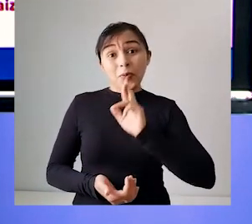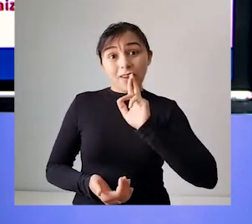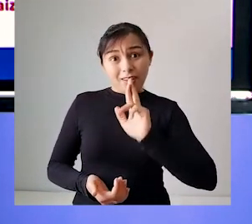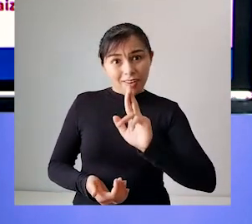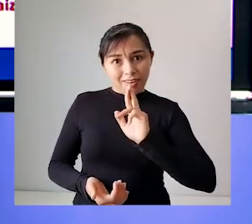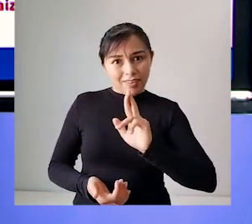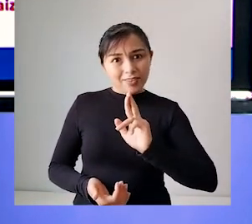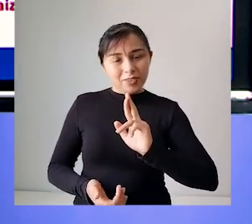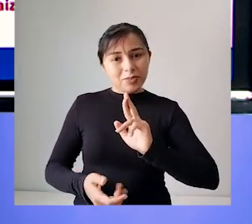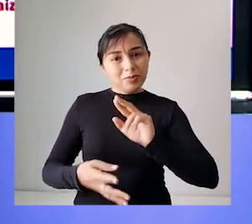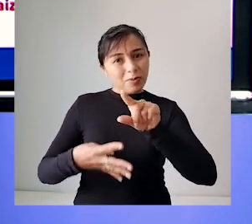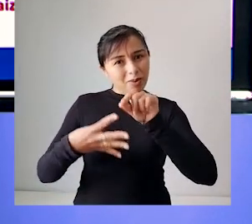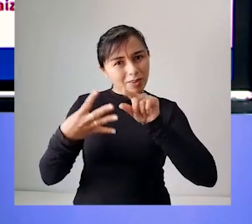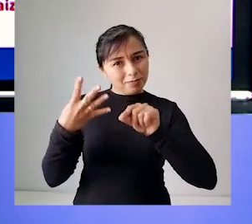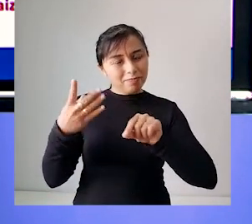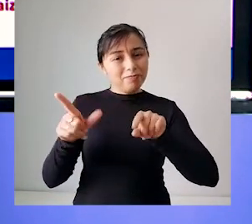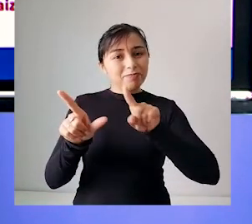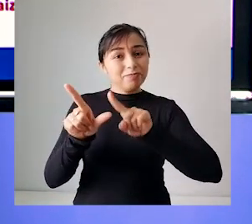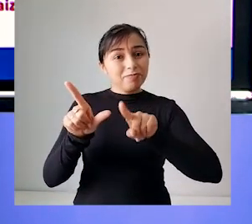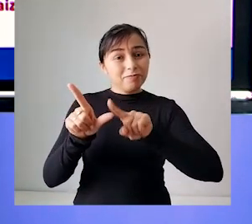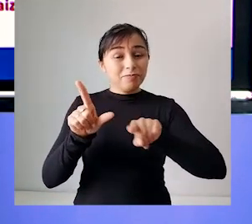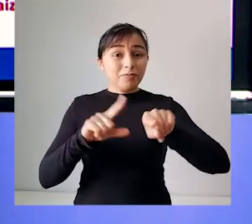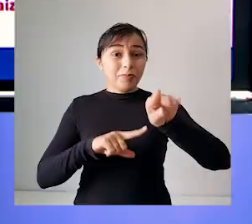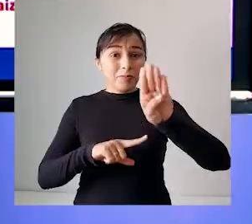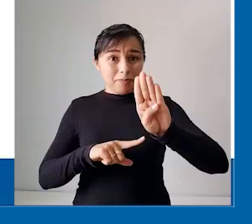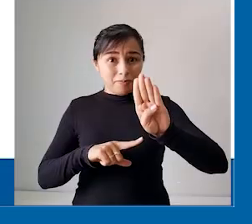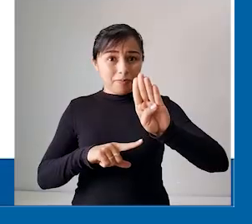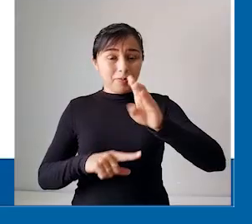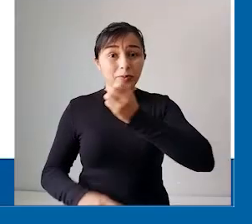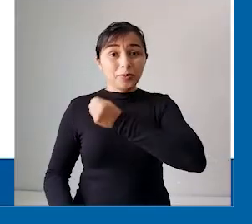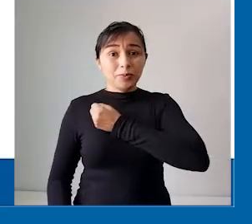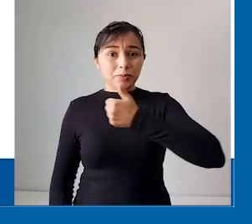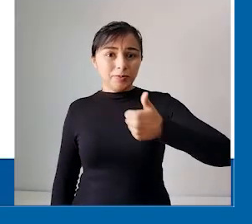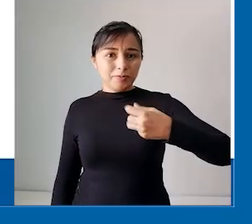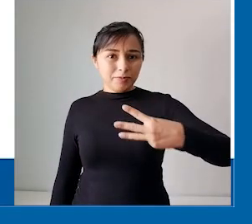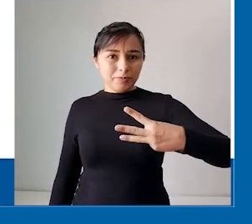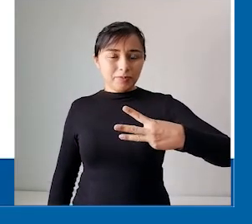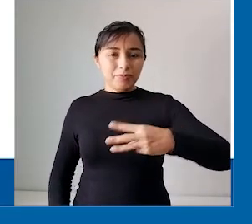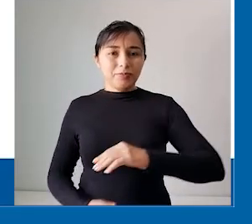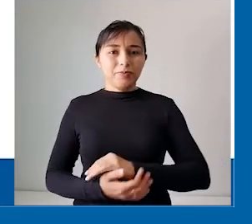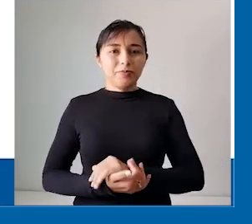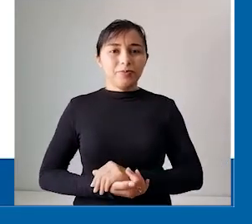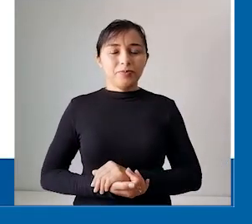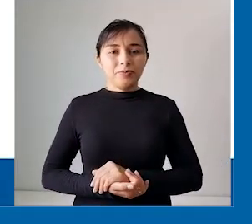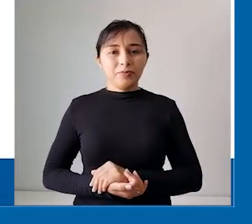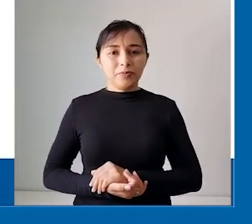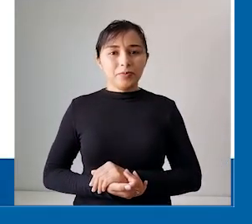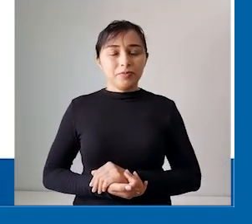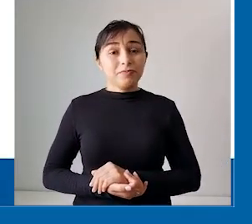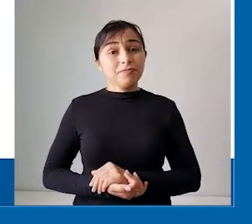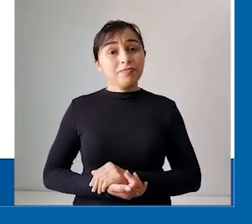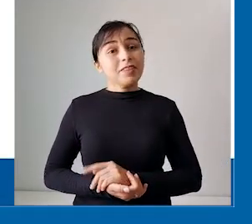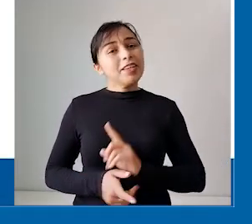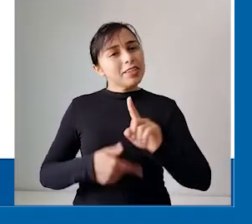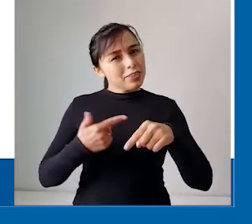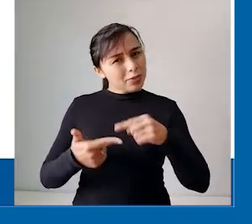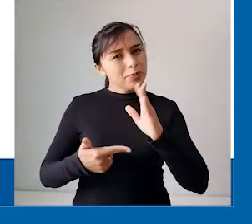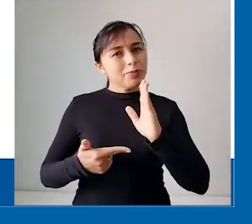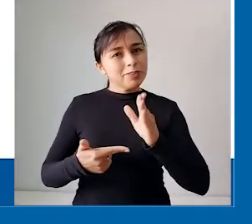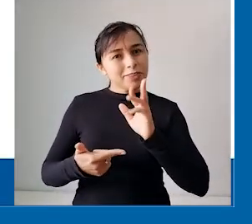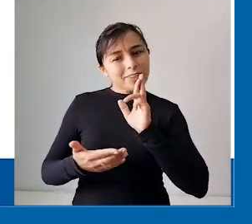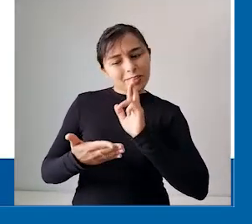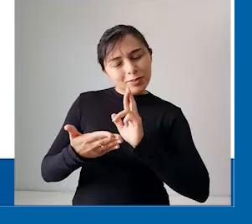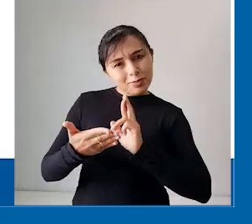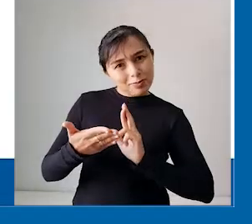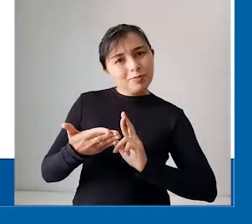Então, por aproximação, a gente marca aqui a alternativa de letra B, 13, ok? Após a gente